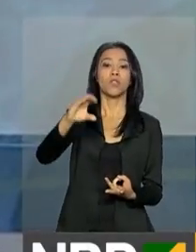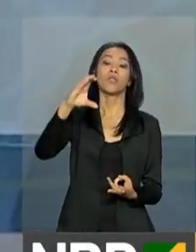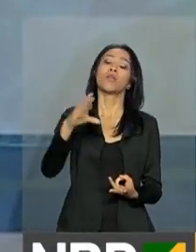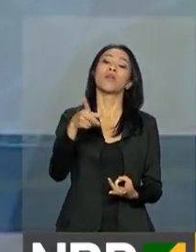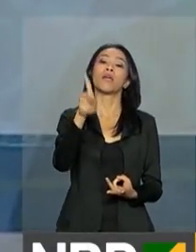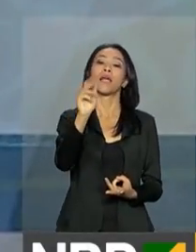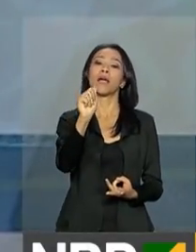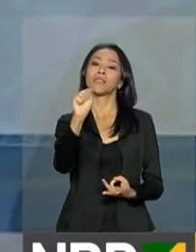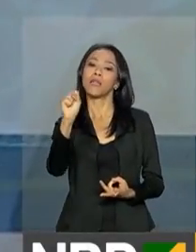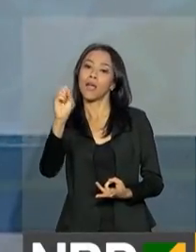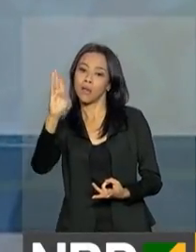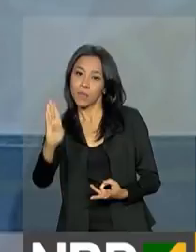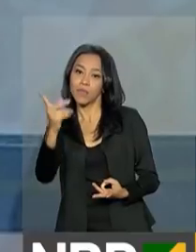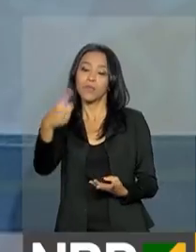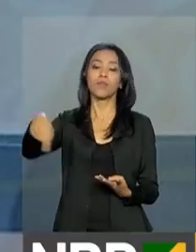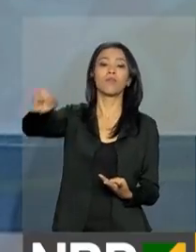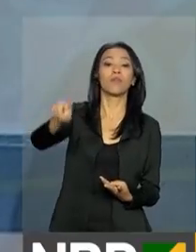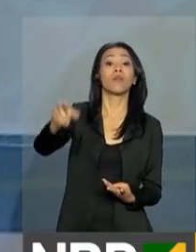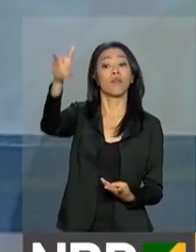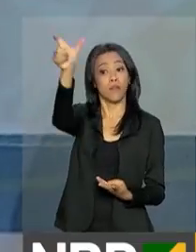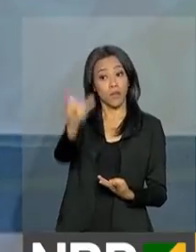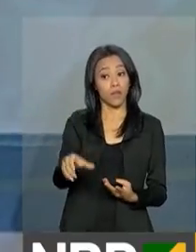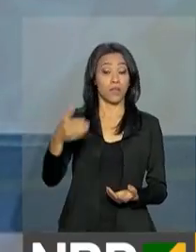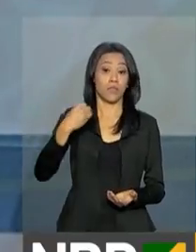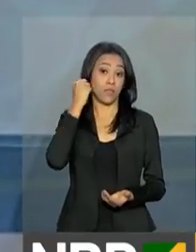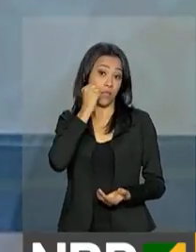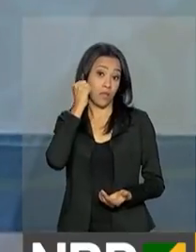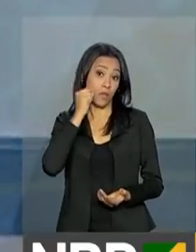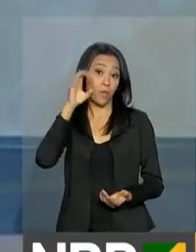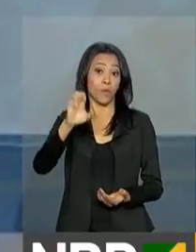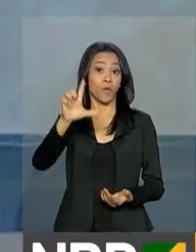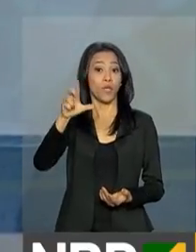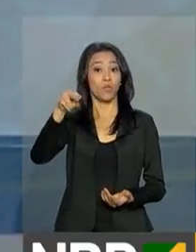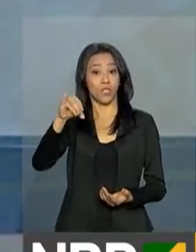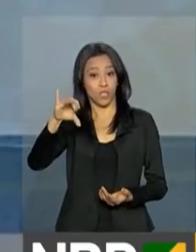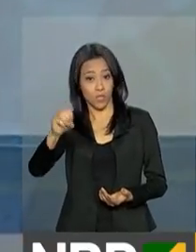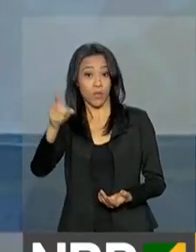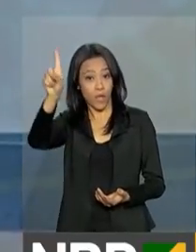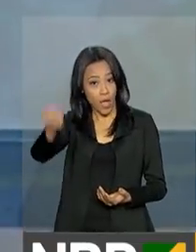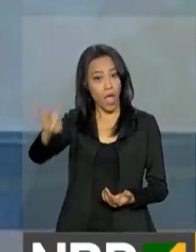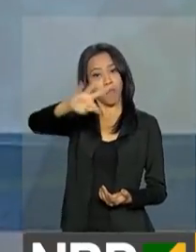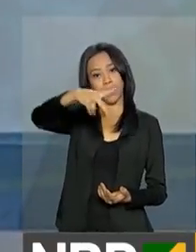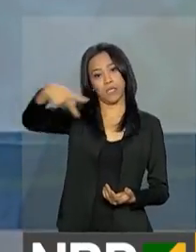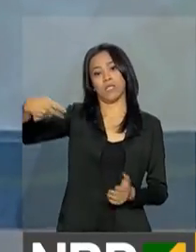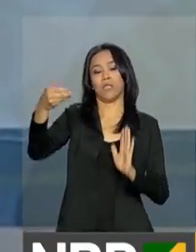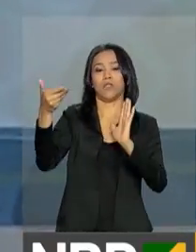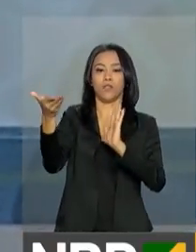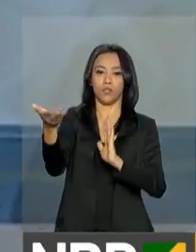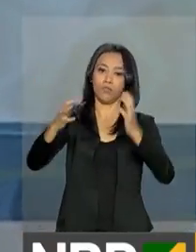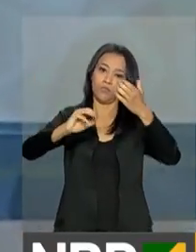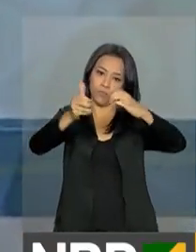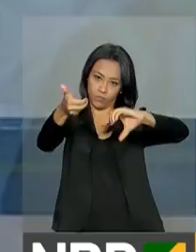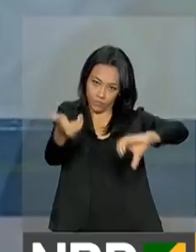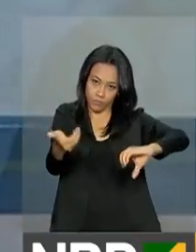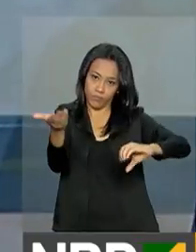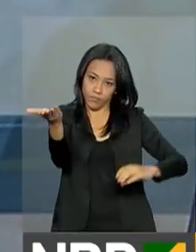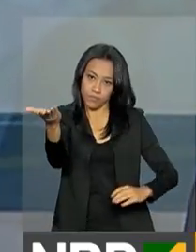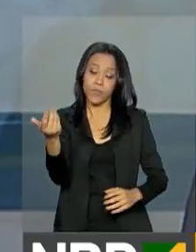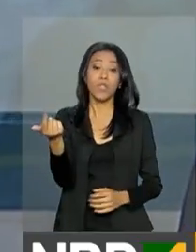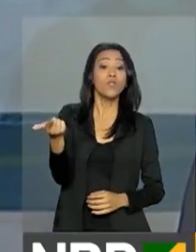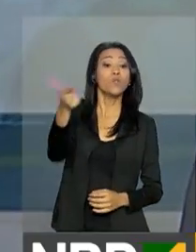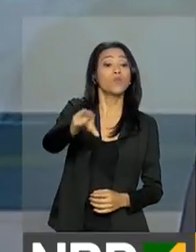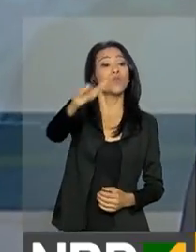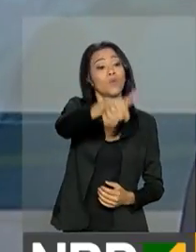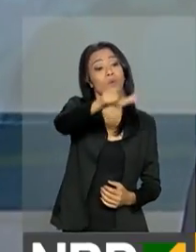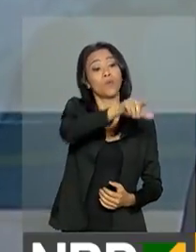Kassab, prezado amigo senador Eunício Oliveira, presidente do Congresso Nacional, os deputados